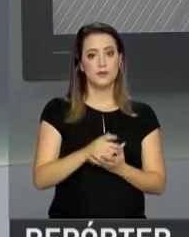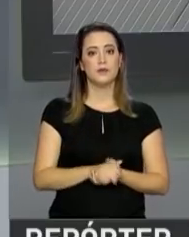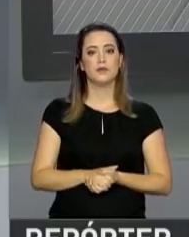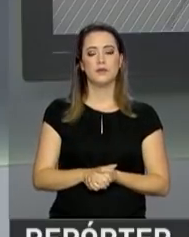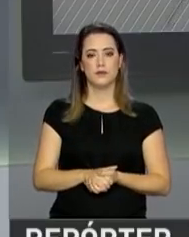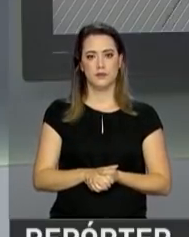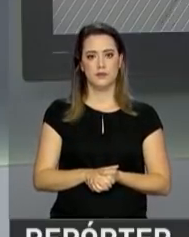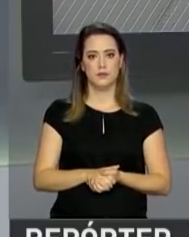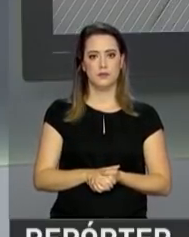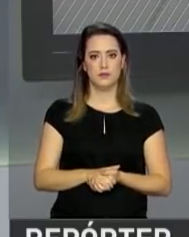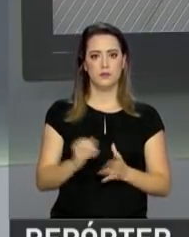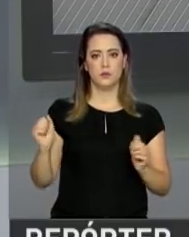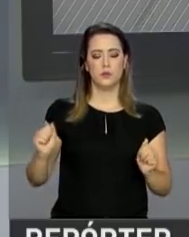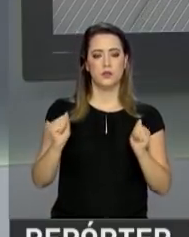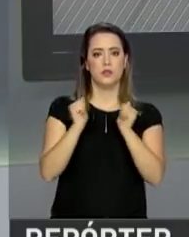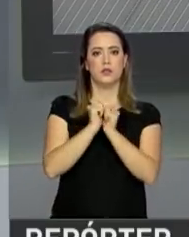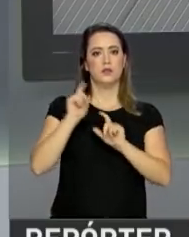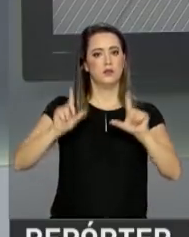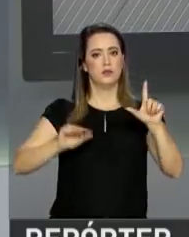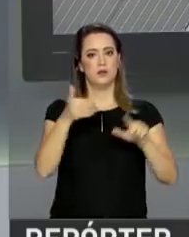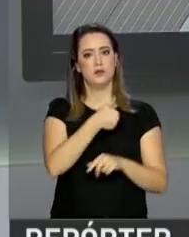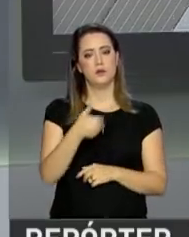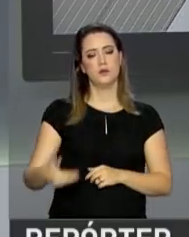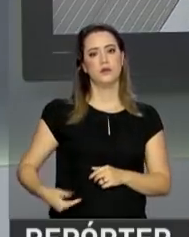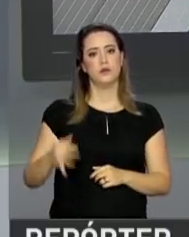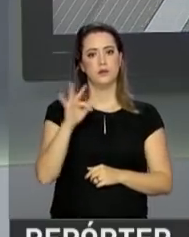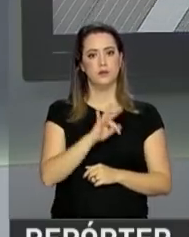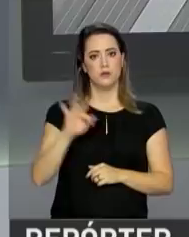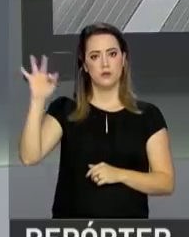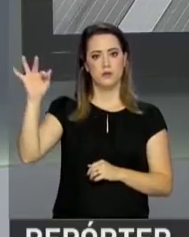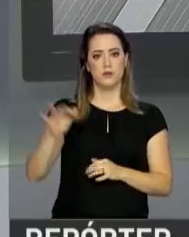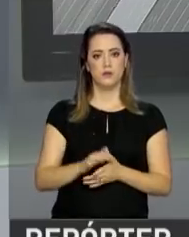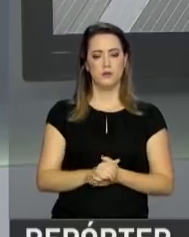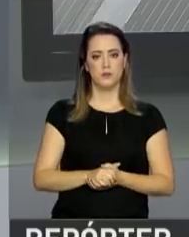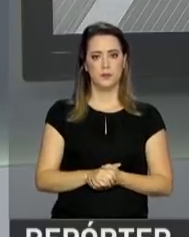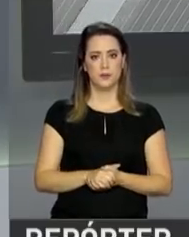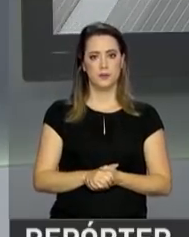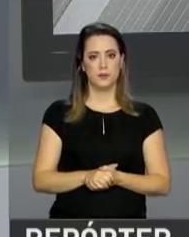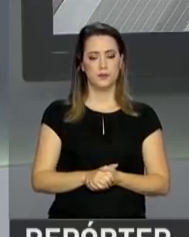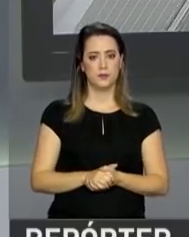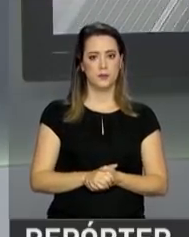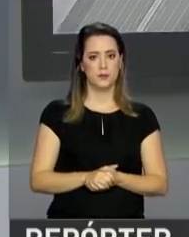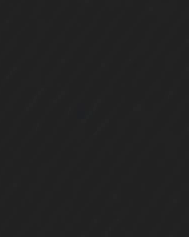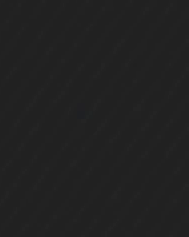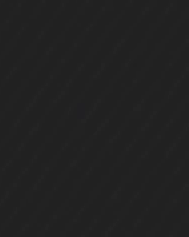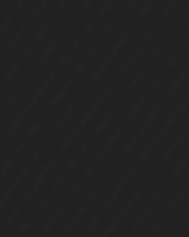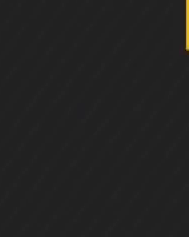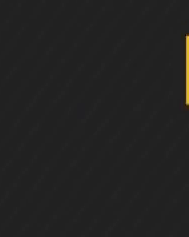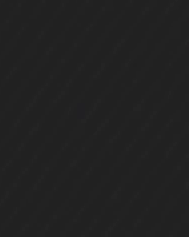página da nbr na internet continue com a gente na nbr a tv do governo federal